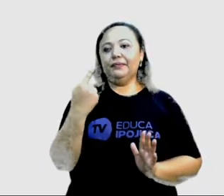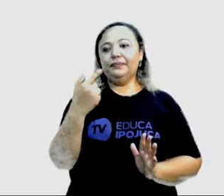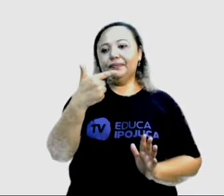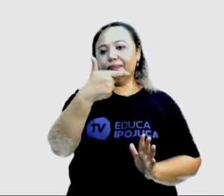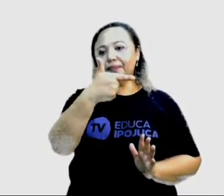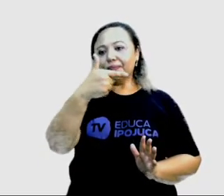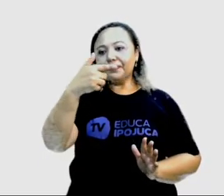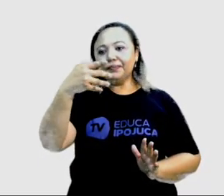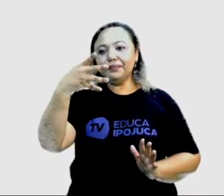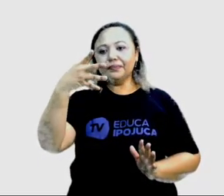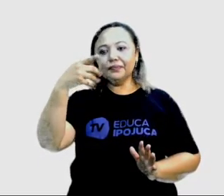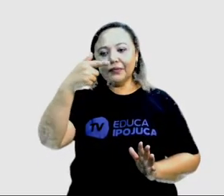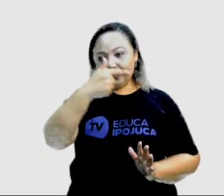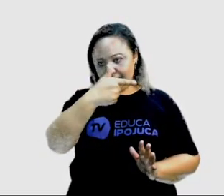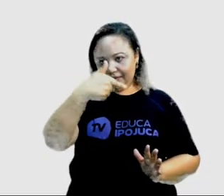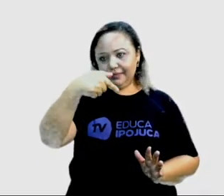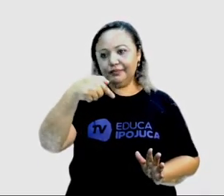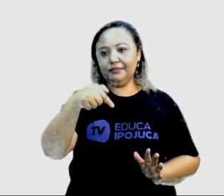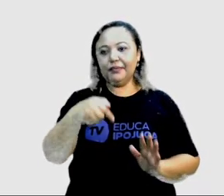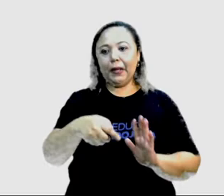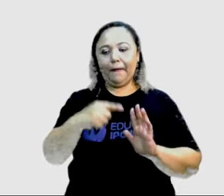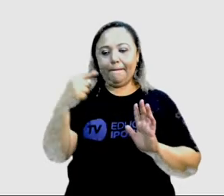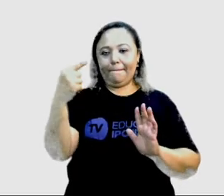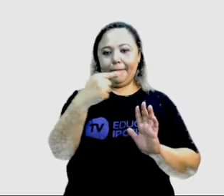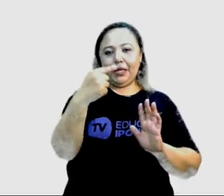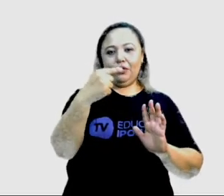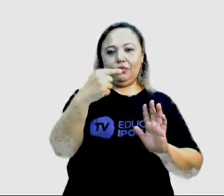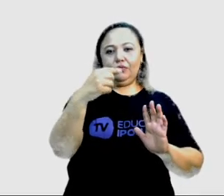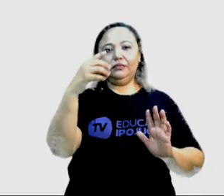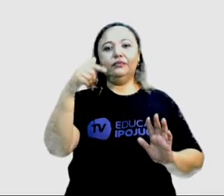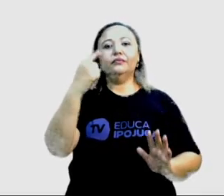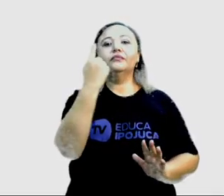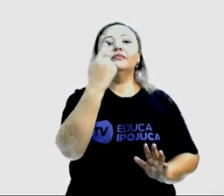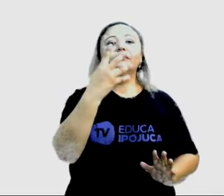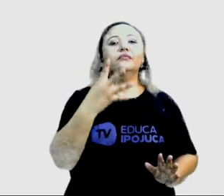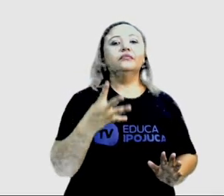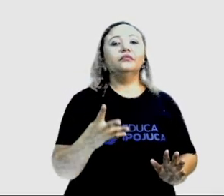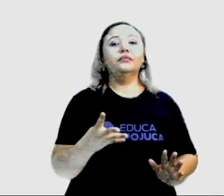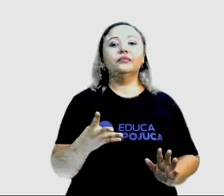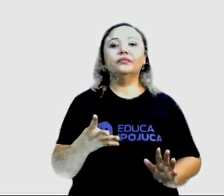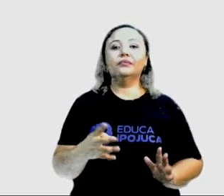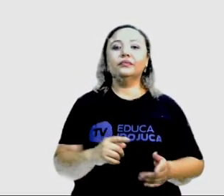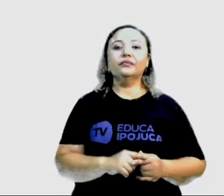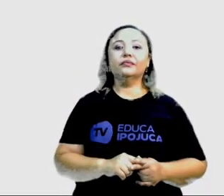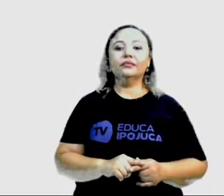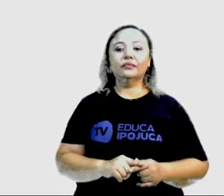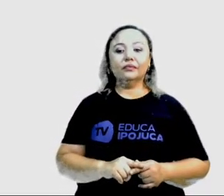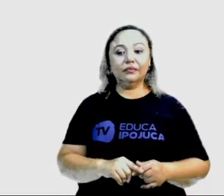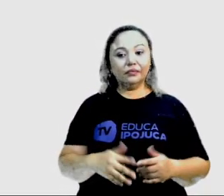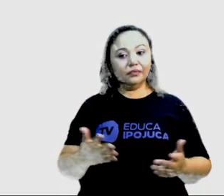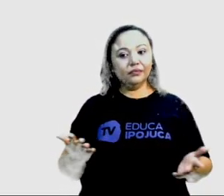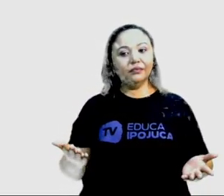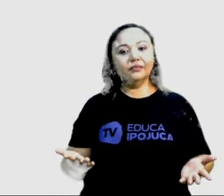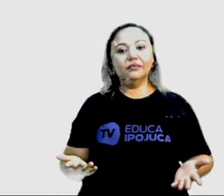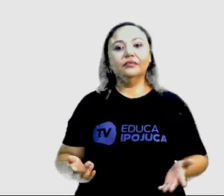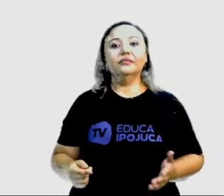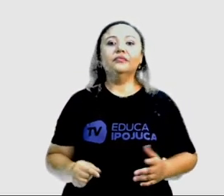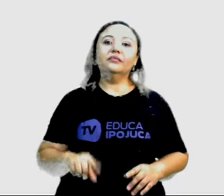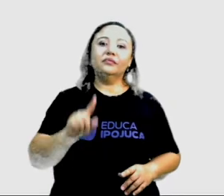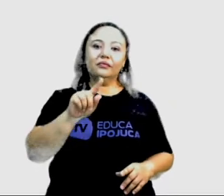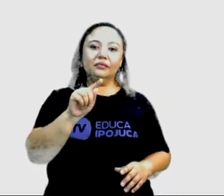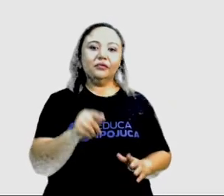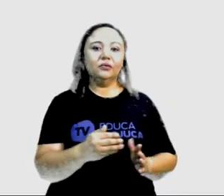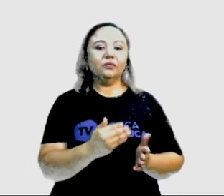27 menos 14. Mais... Como temos casa decimais,